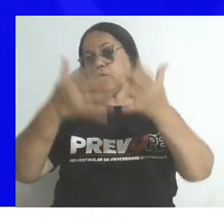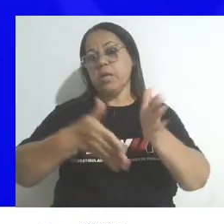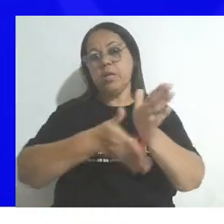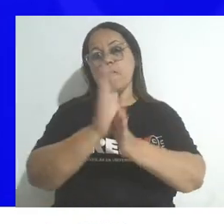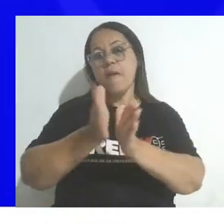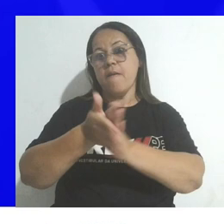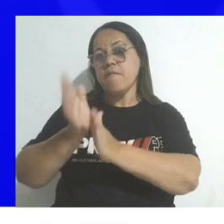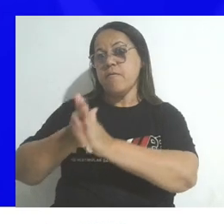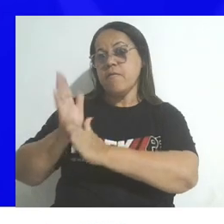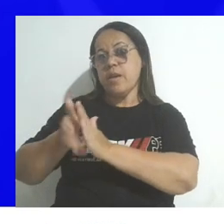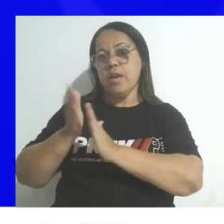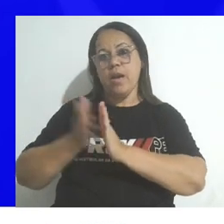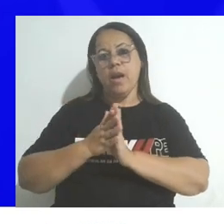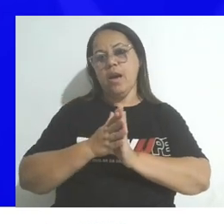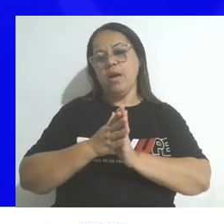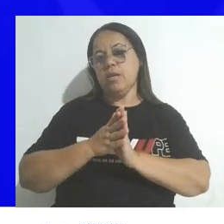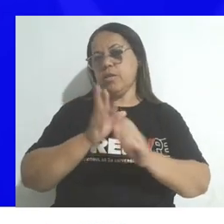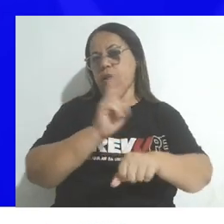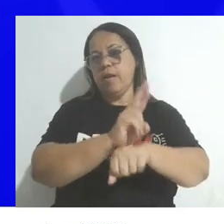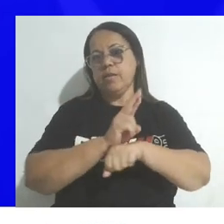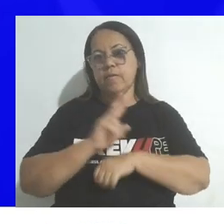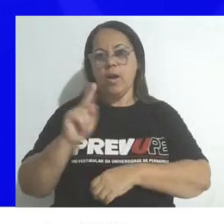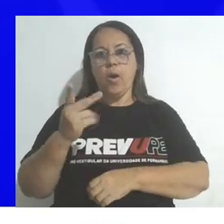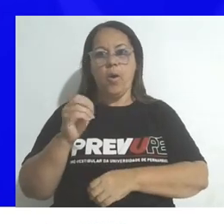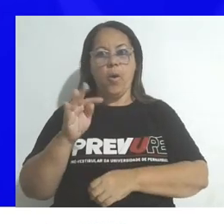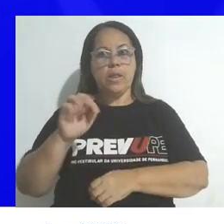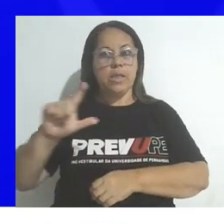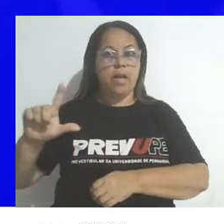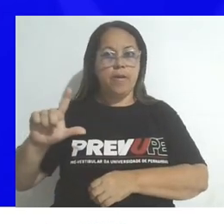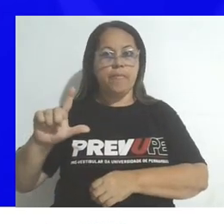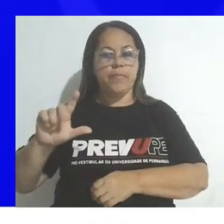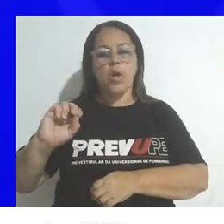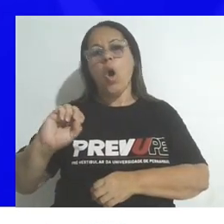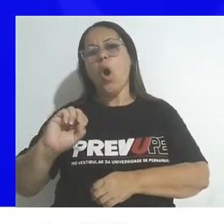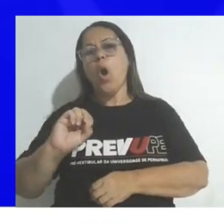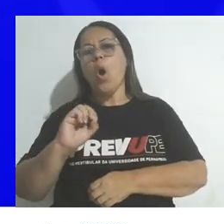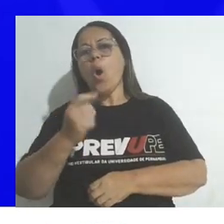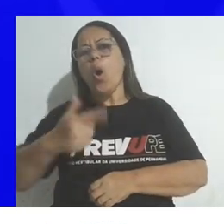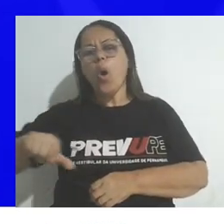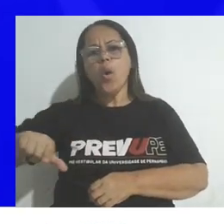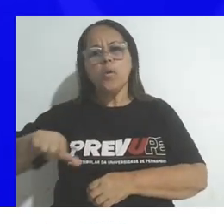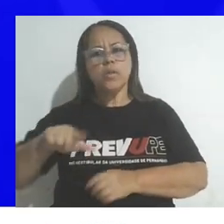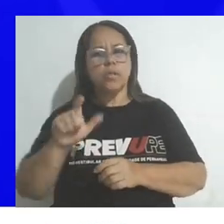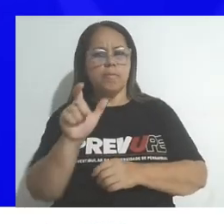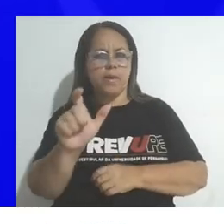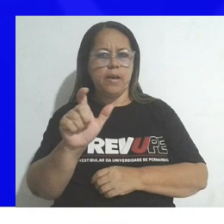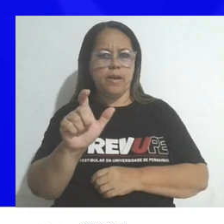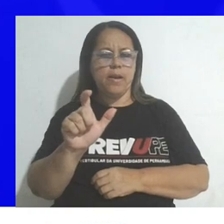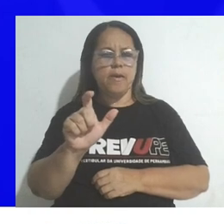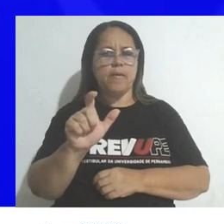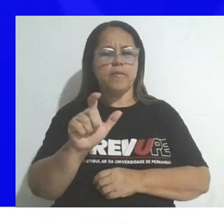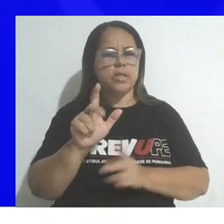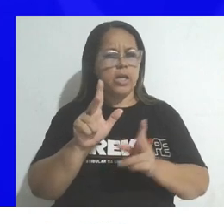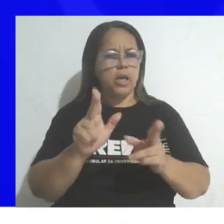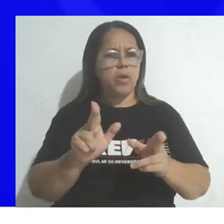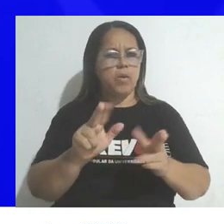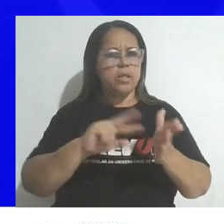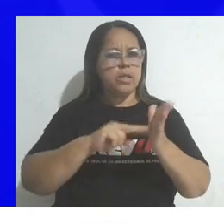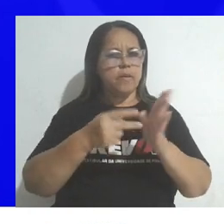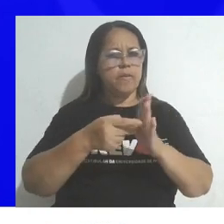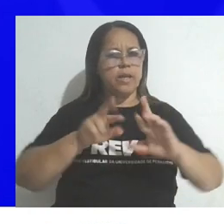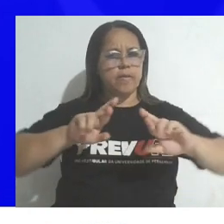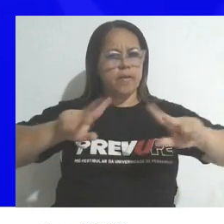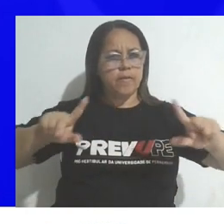fala sobre viagem Reservar hotel e etc outras palavras que funcionam assim como book que tem significados